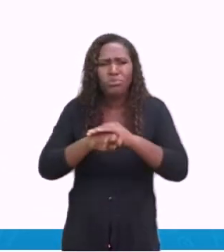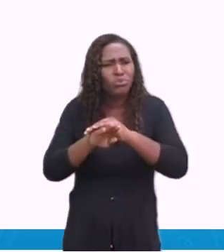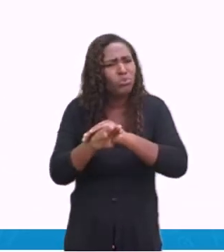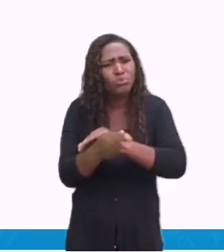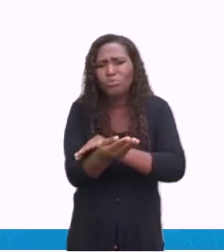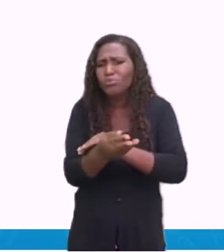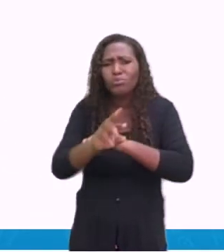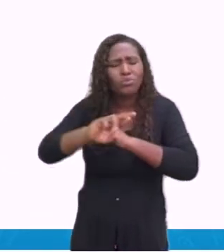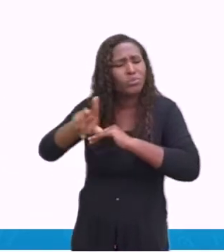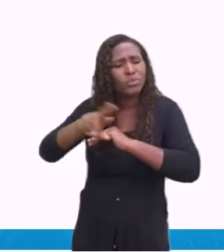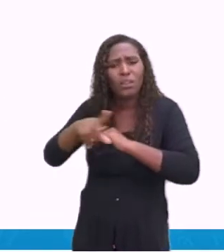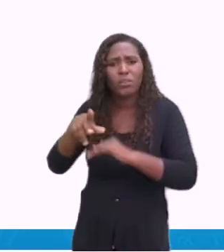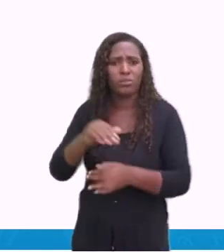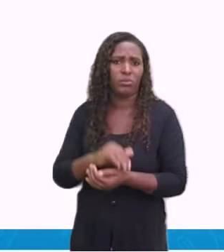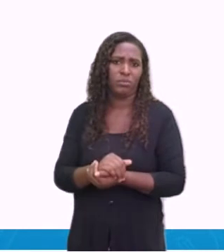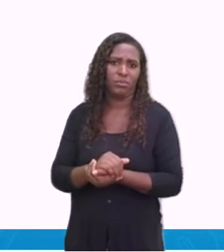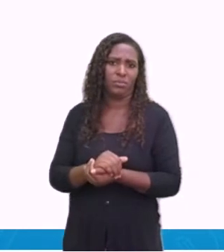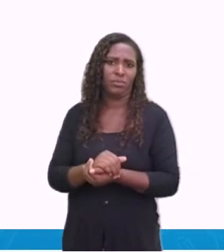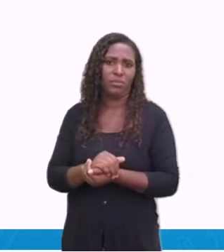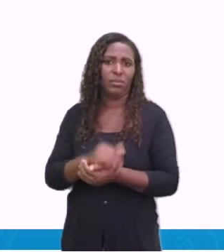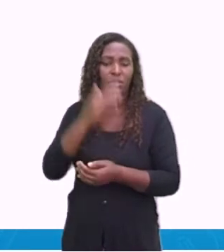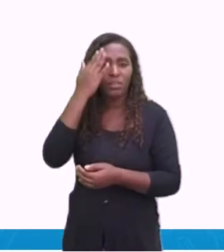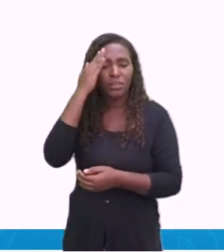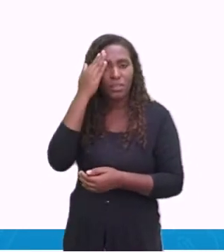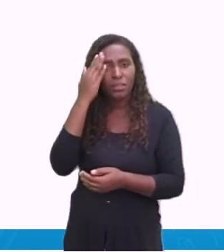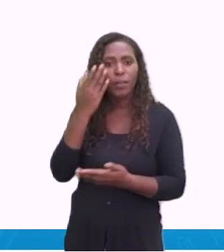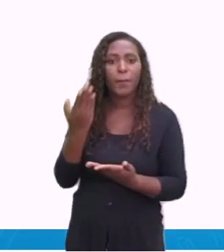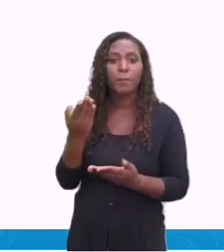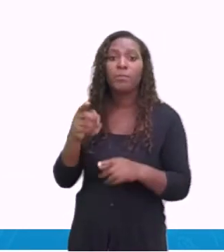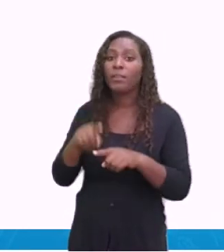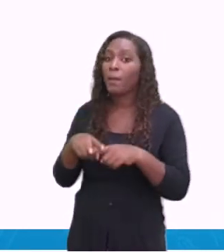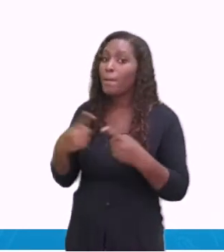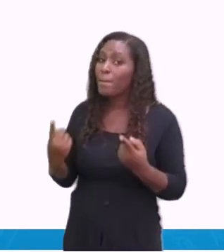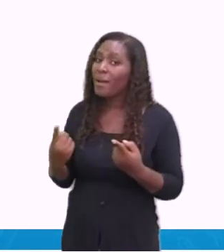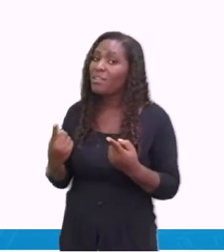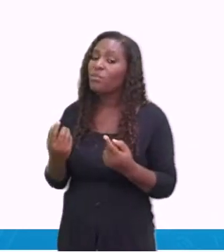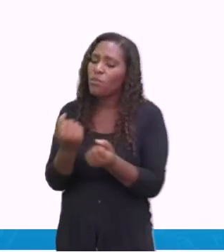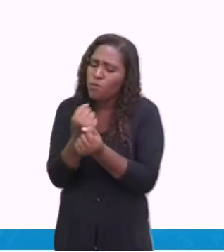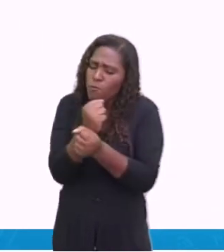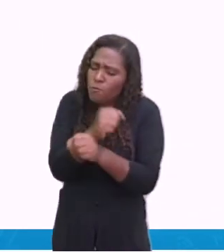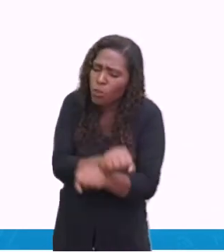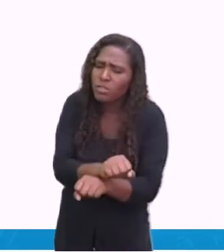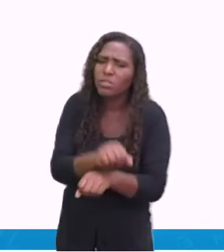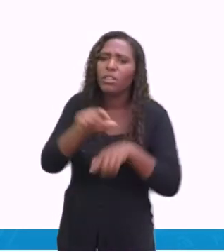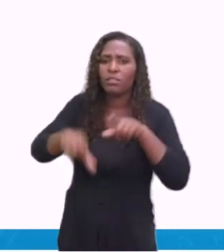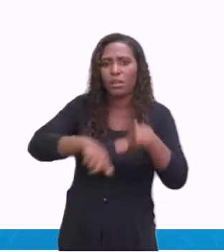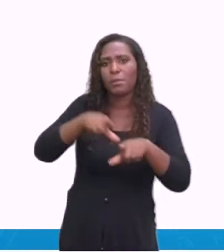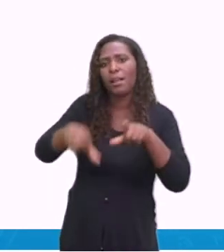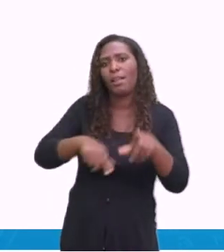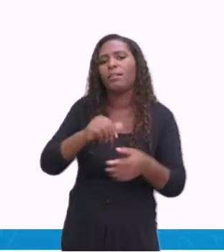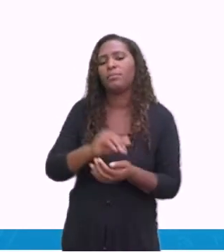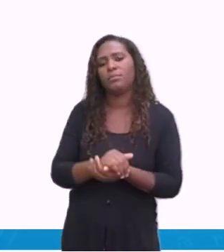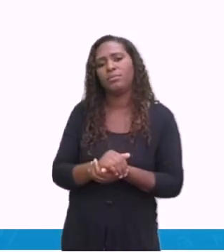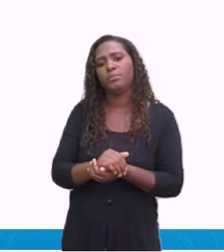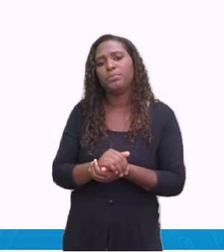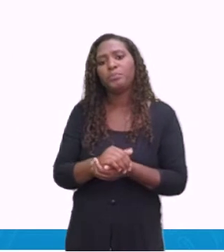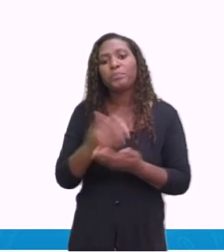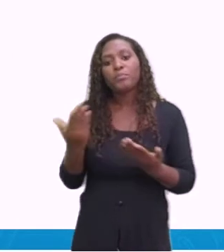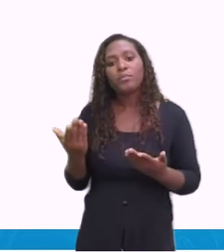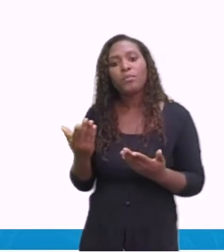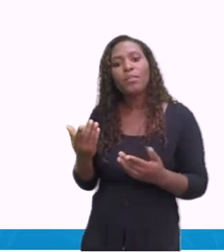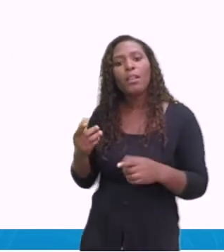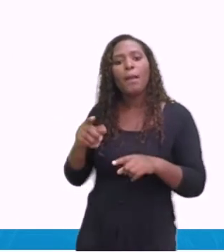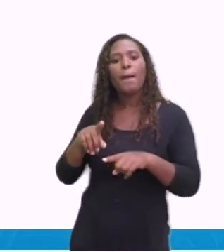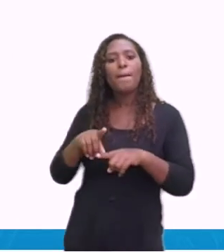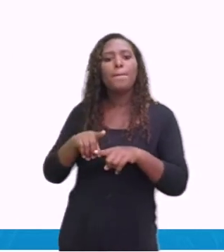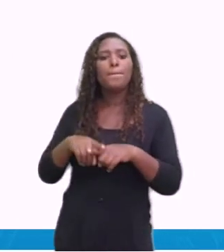que envolvia o comércio, o dinheiro. No litoral paulista, o capitão Mor logo